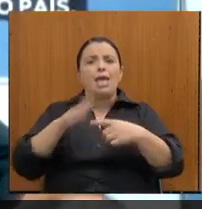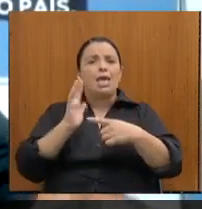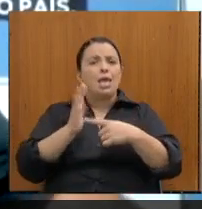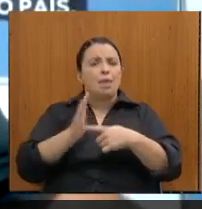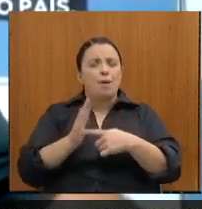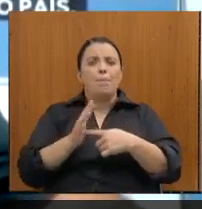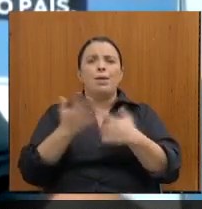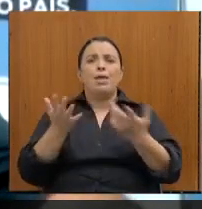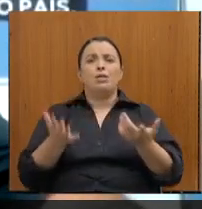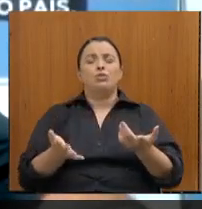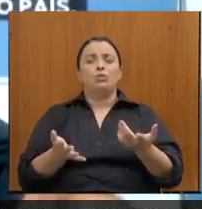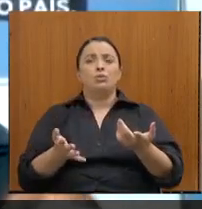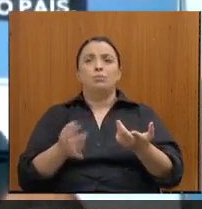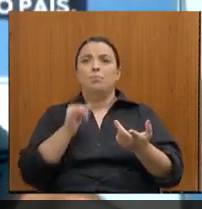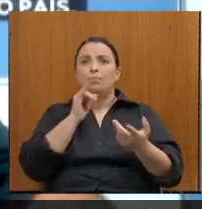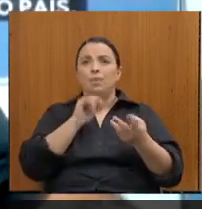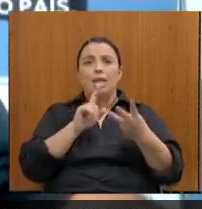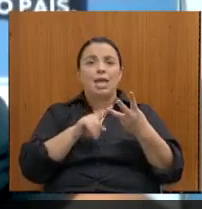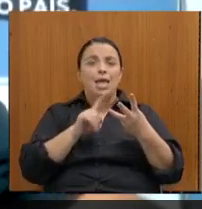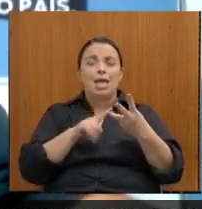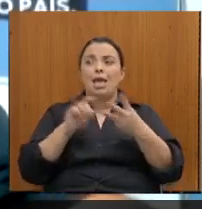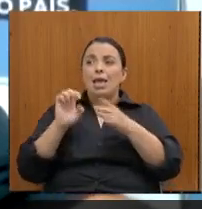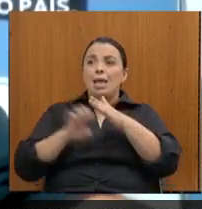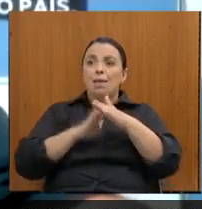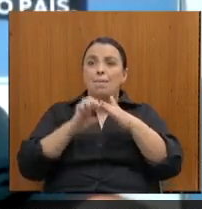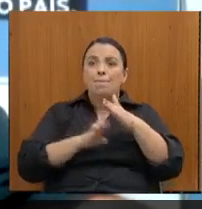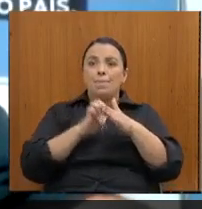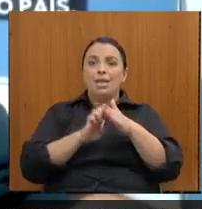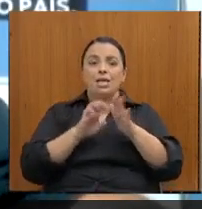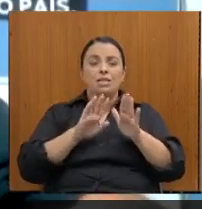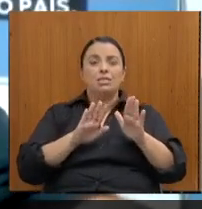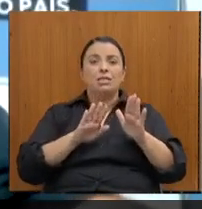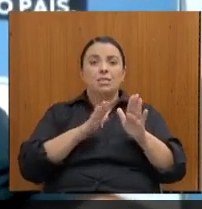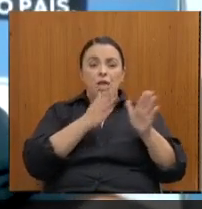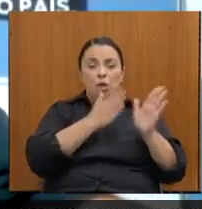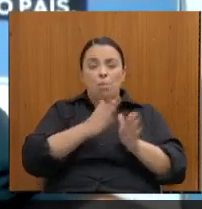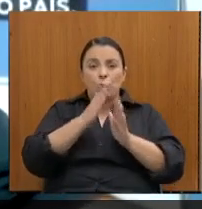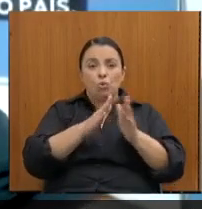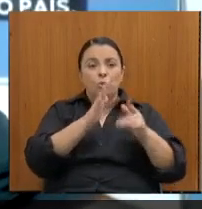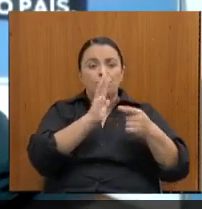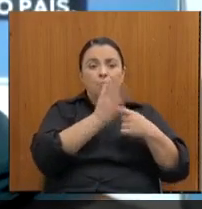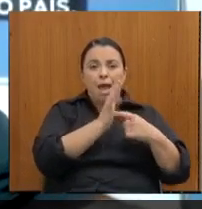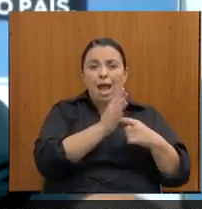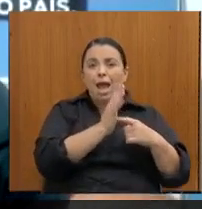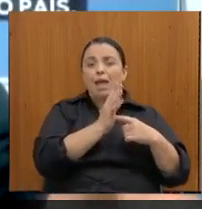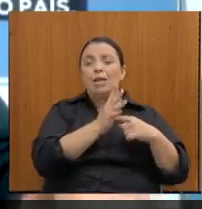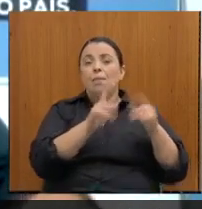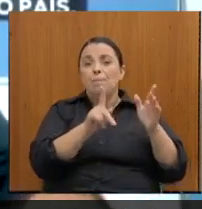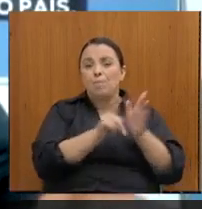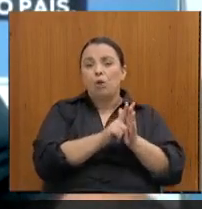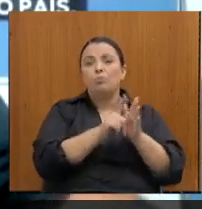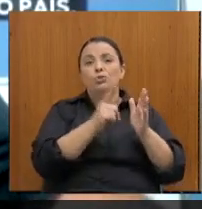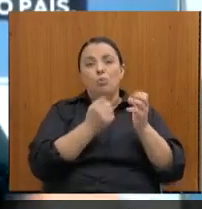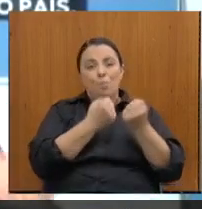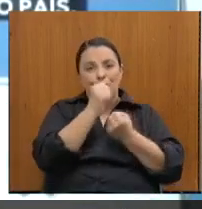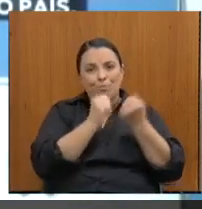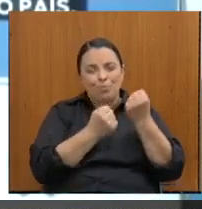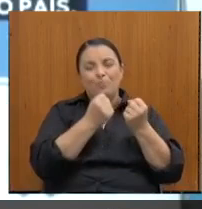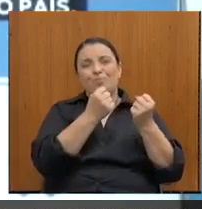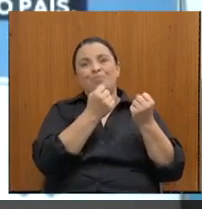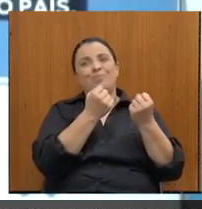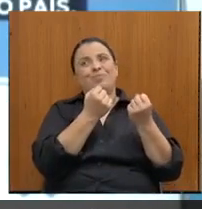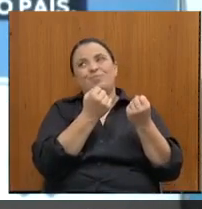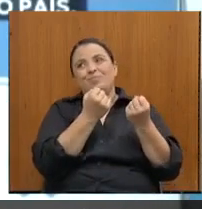especializada na produção de equipamentos para produção de hidrogênio assédio no estado de Minas